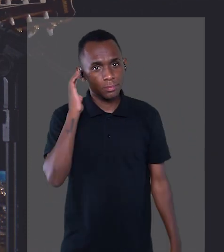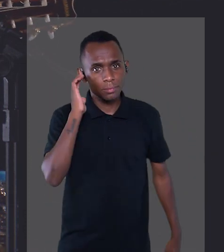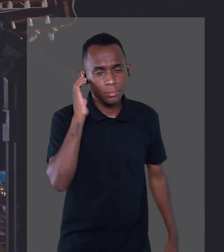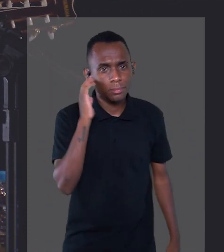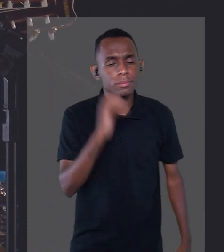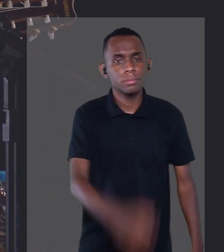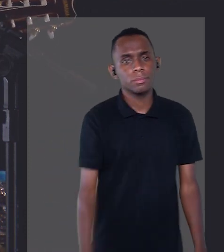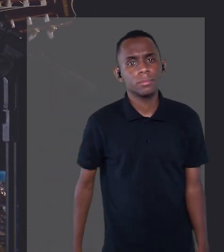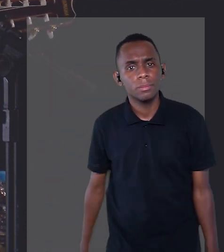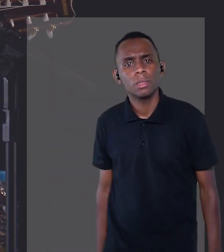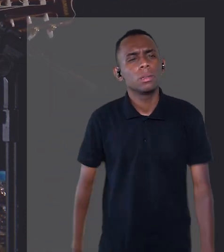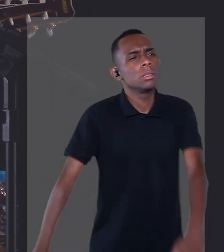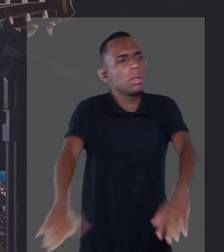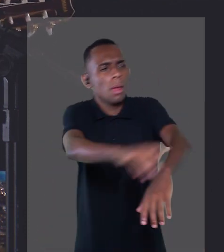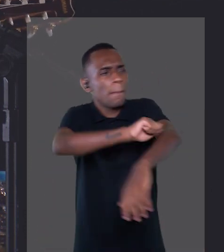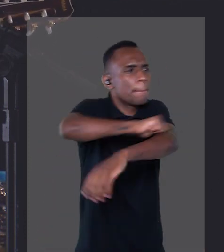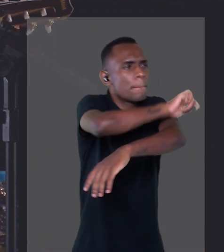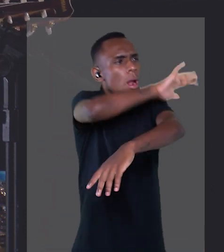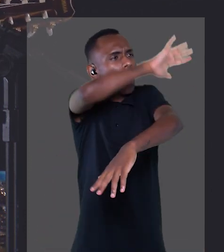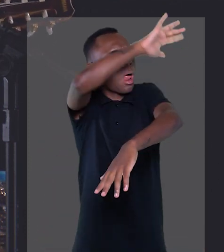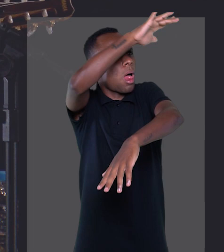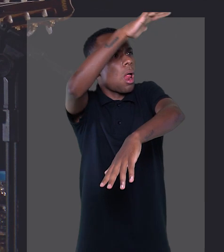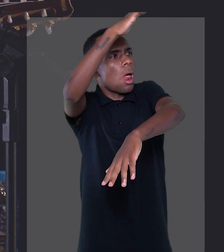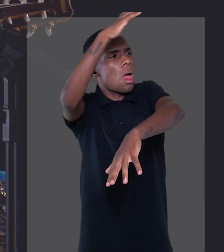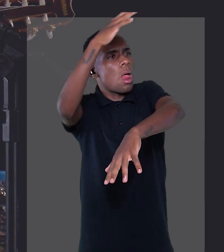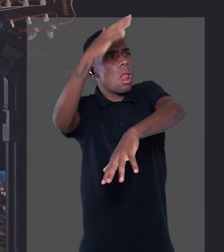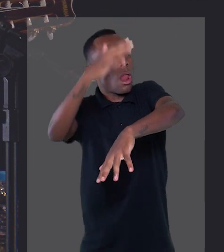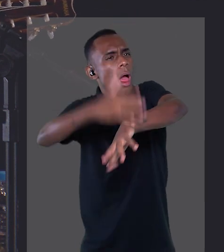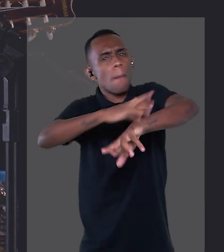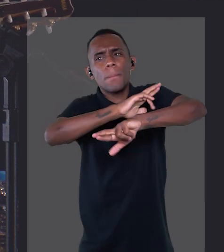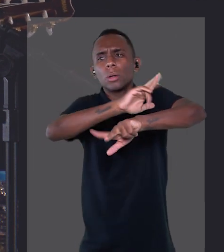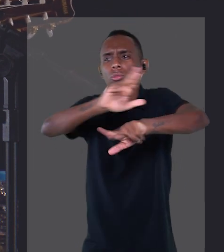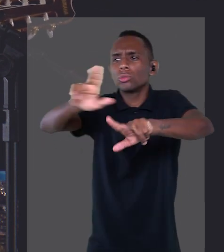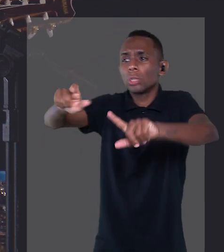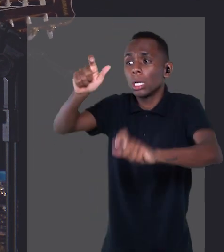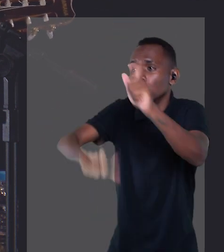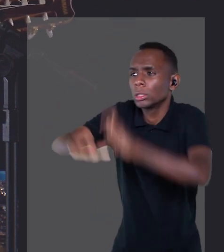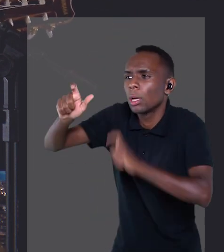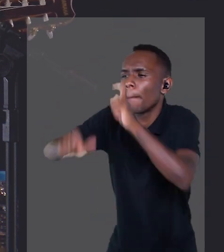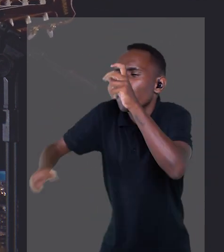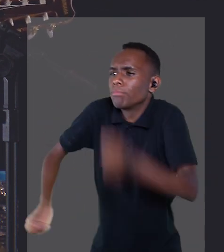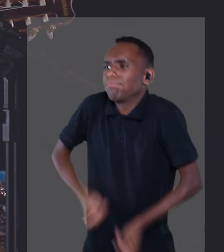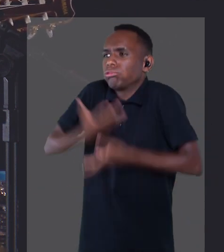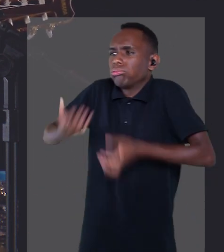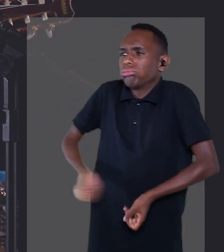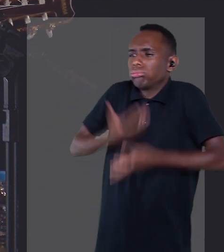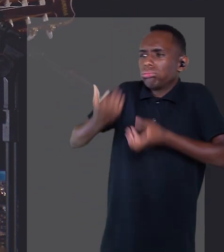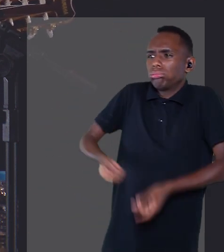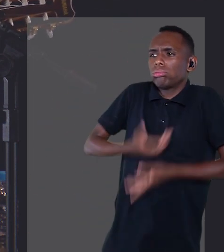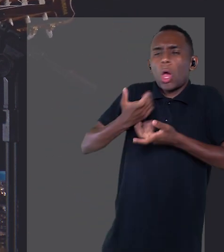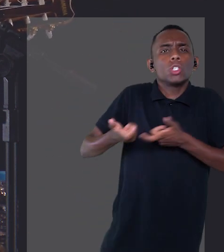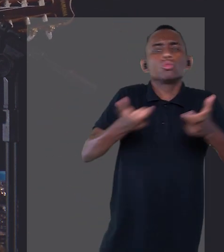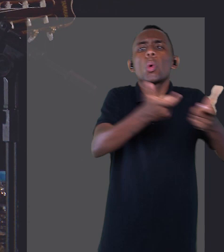As suas fontes e montanhas, seus rebanhos varais, seus poetas esguios, vadios